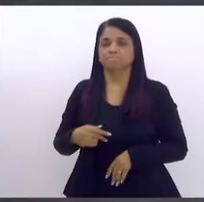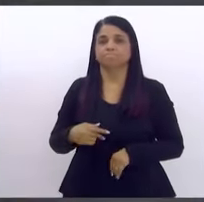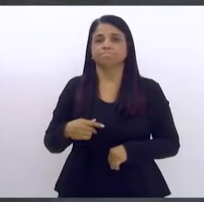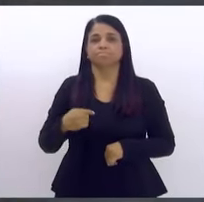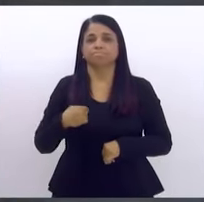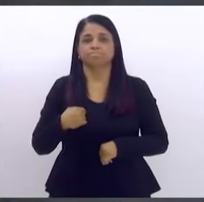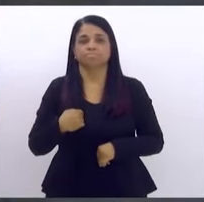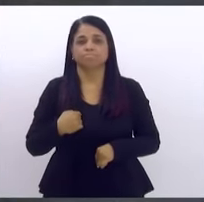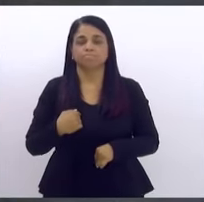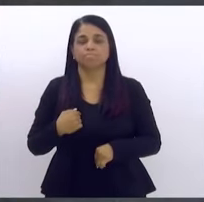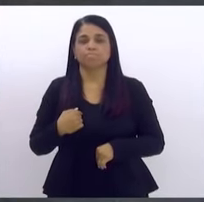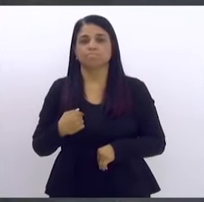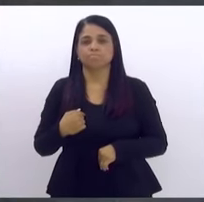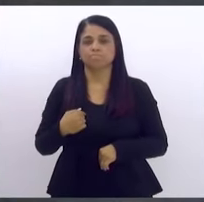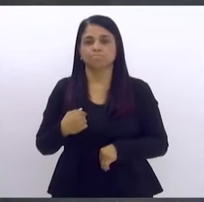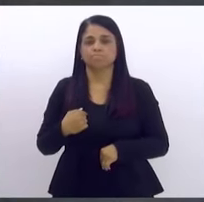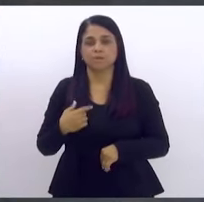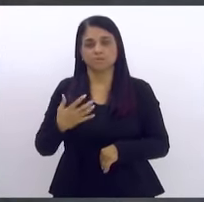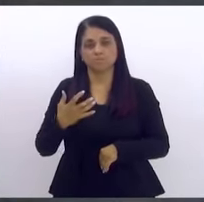queria só